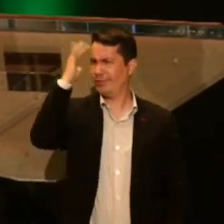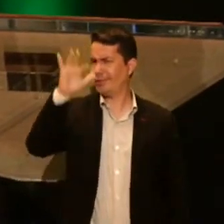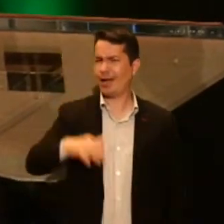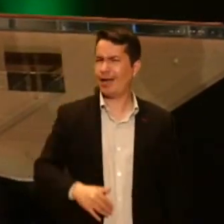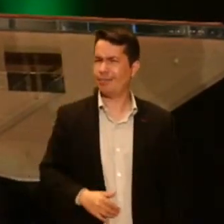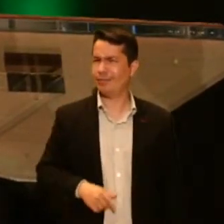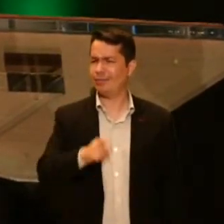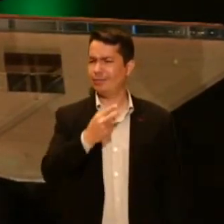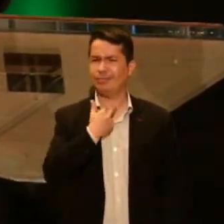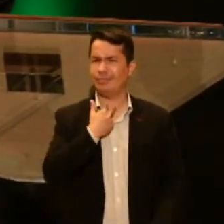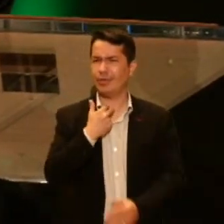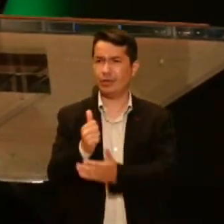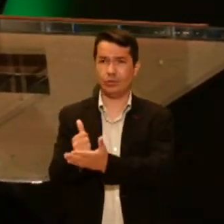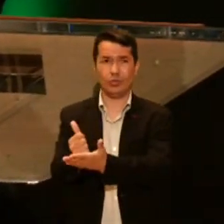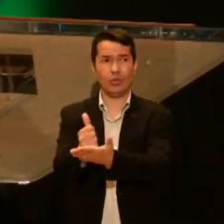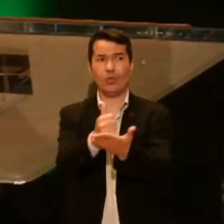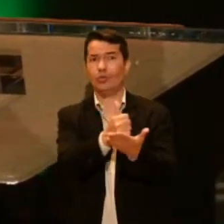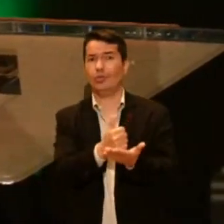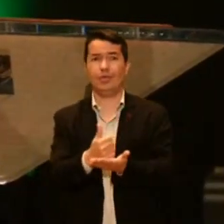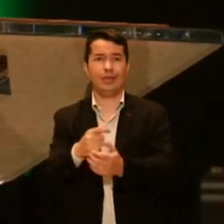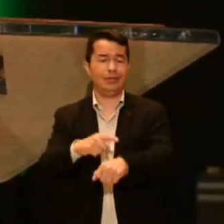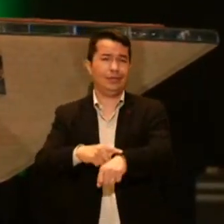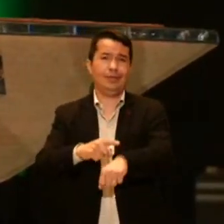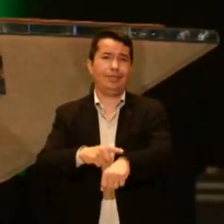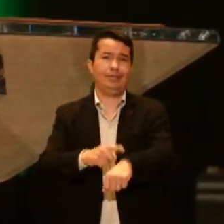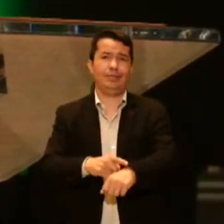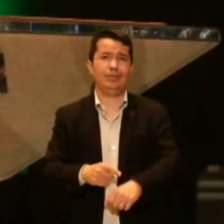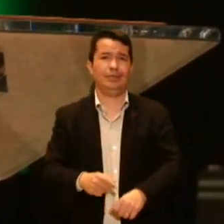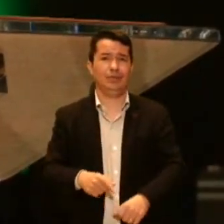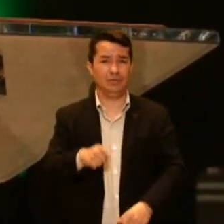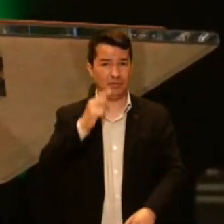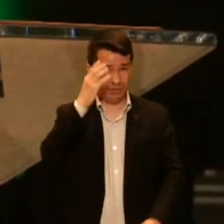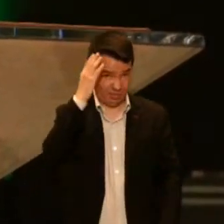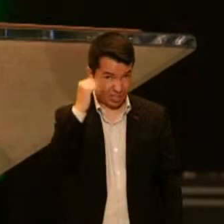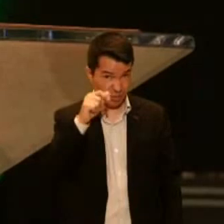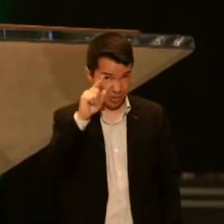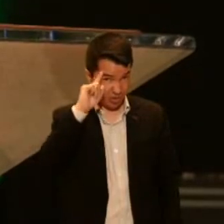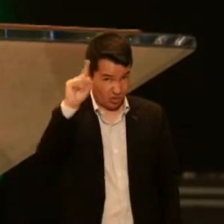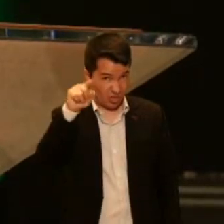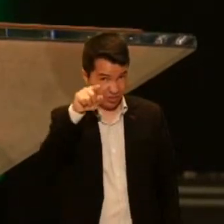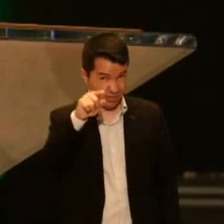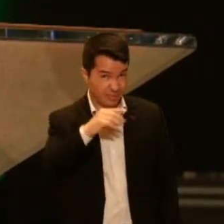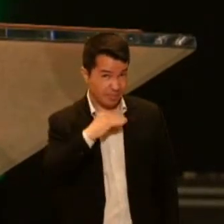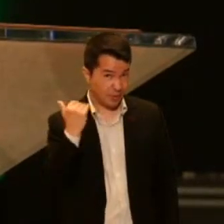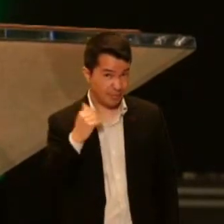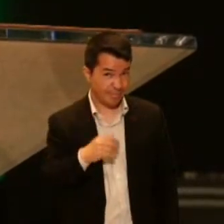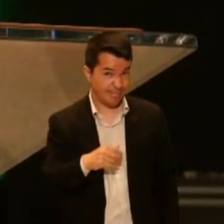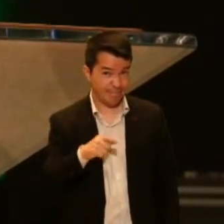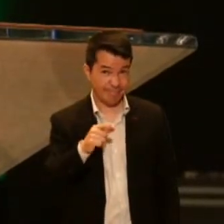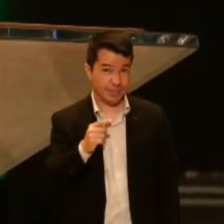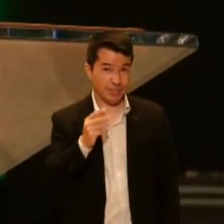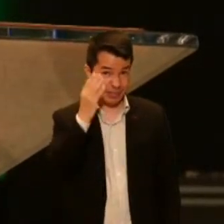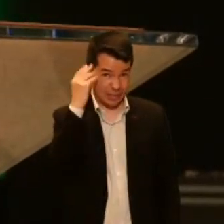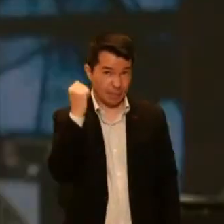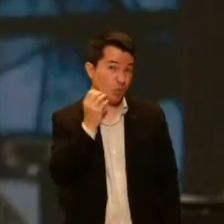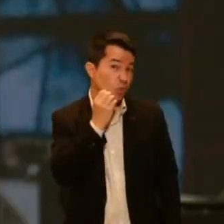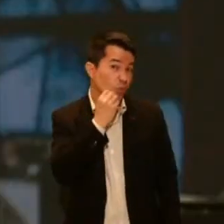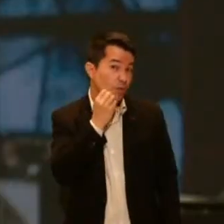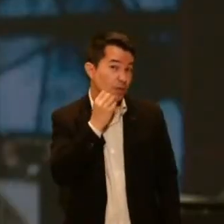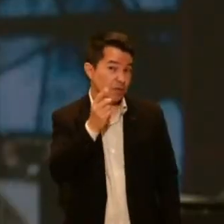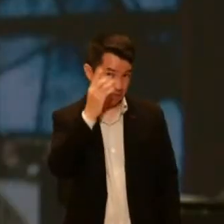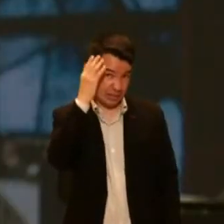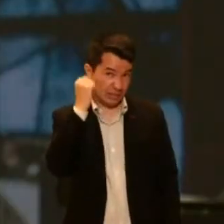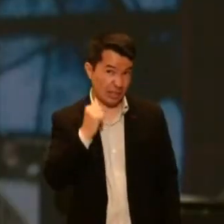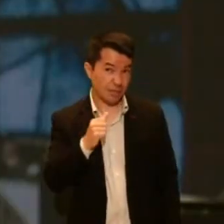tem controle nem do tempo, você não tem controle das oportunidades, você não tem controle nem do ar